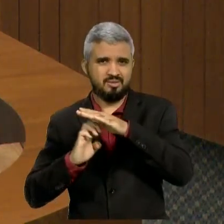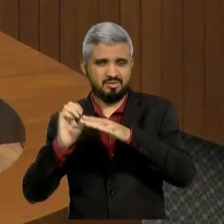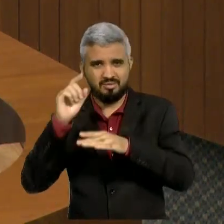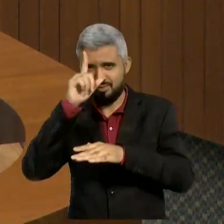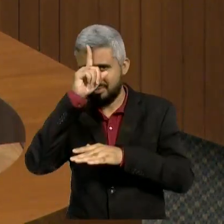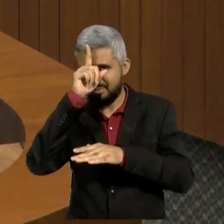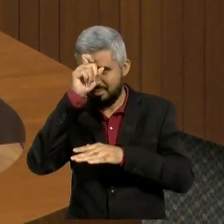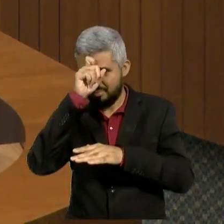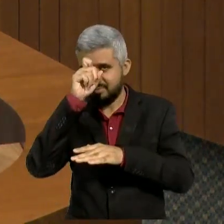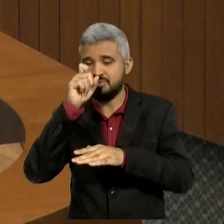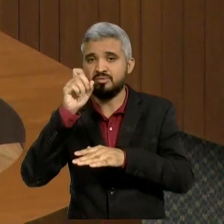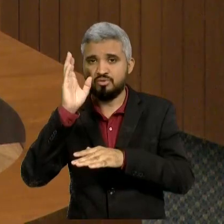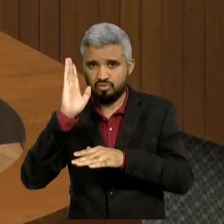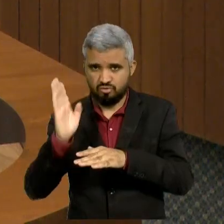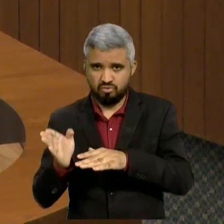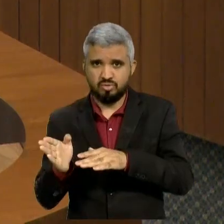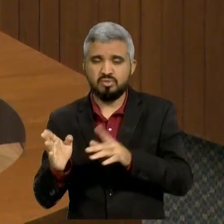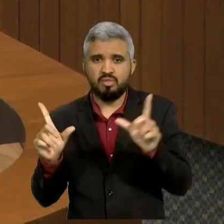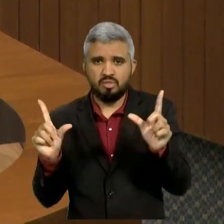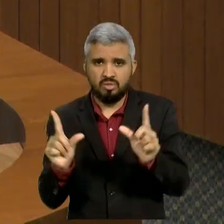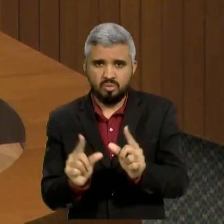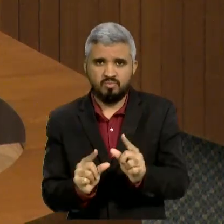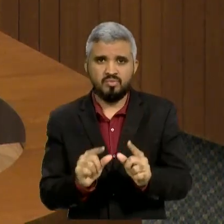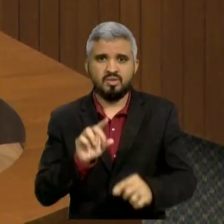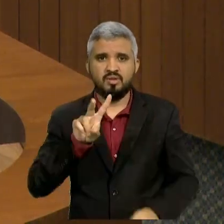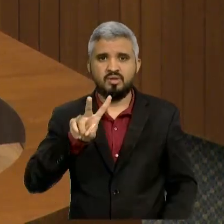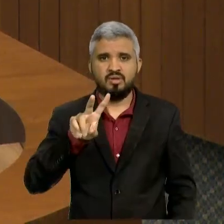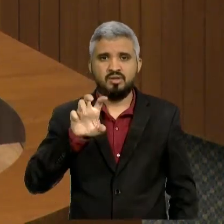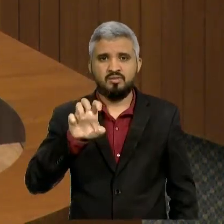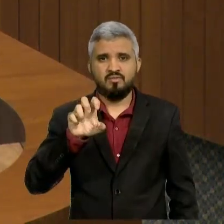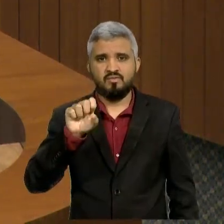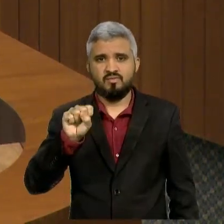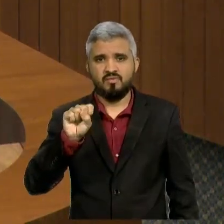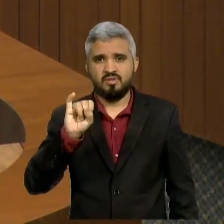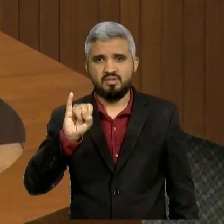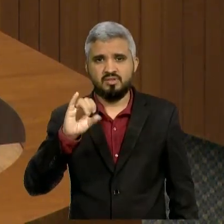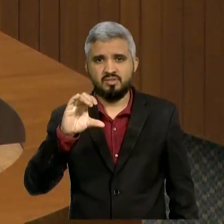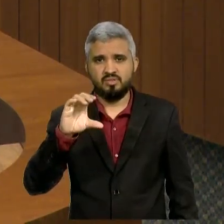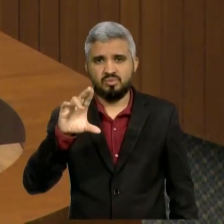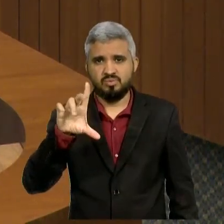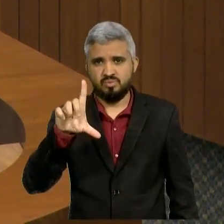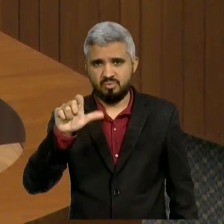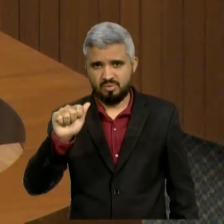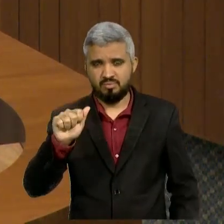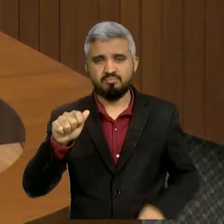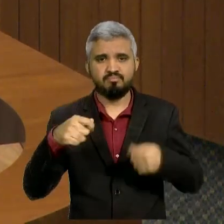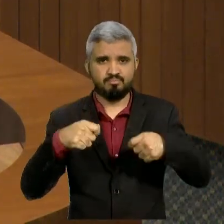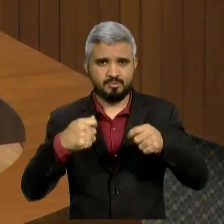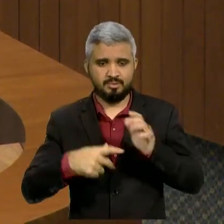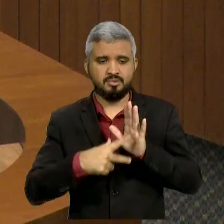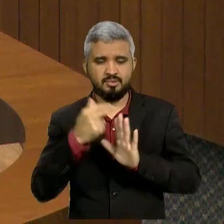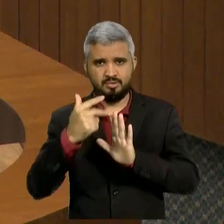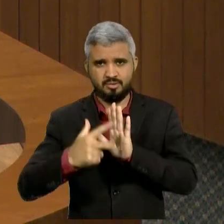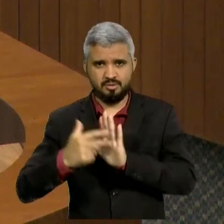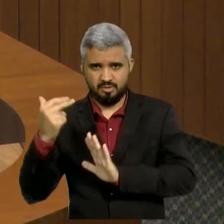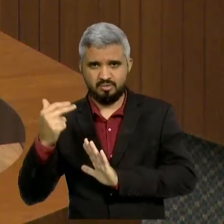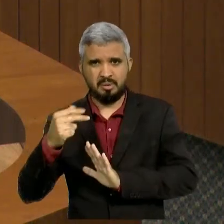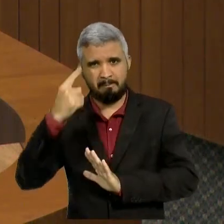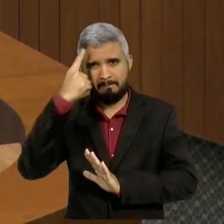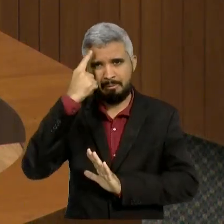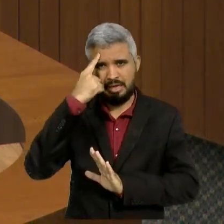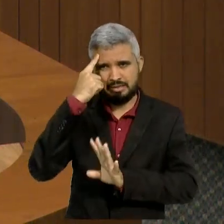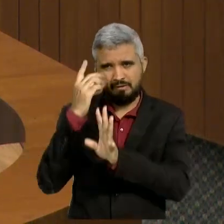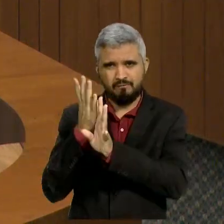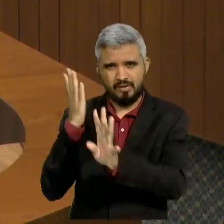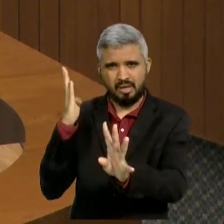vesícula que parece que mina igual mina água no Rio Tocantins não para nunca a gente vai operando operando pensa que tá terminando a fila